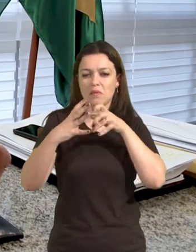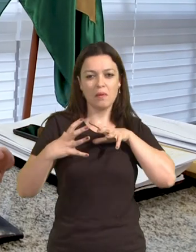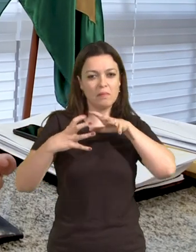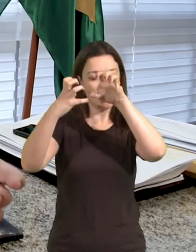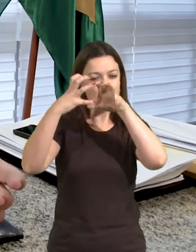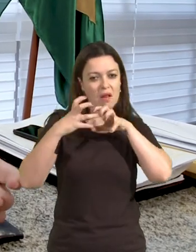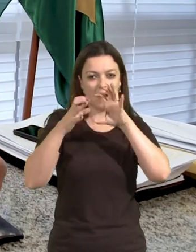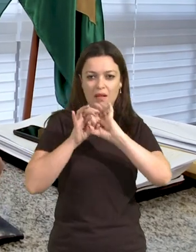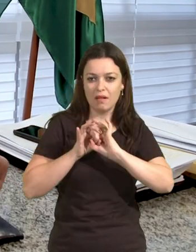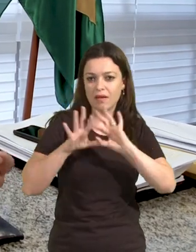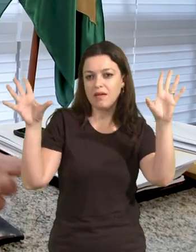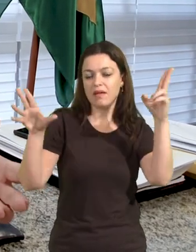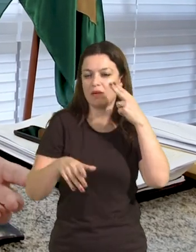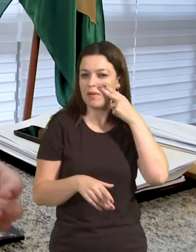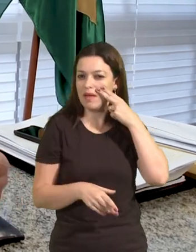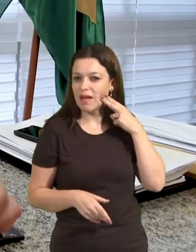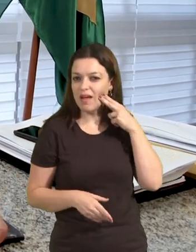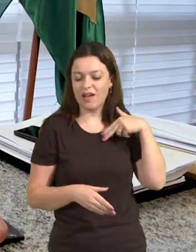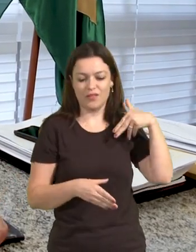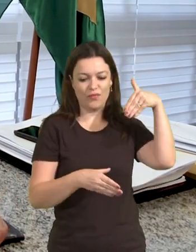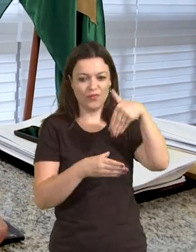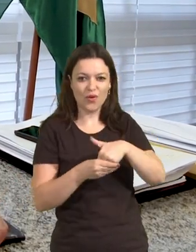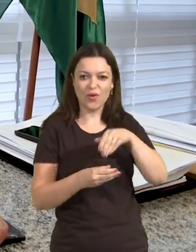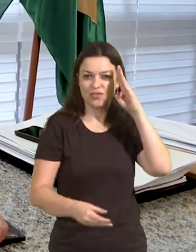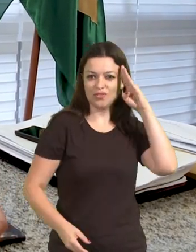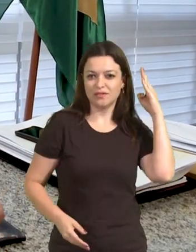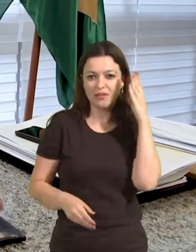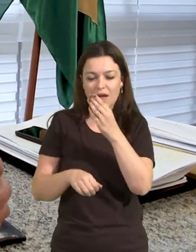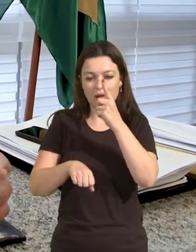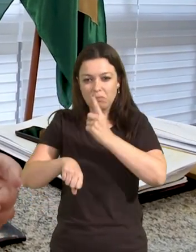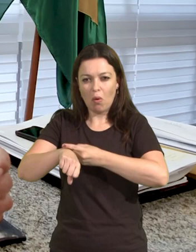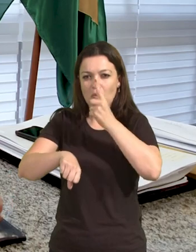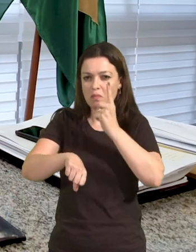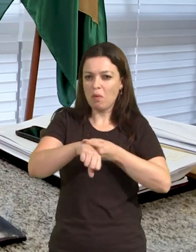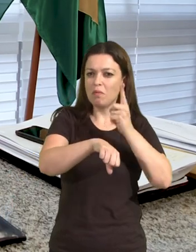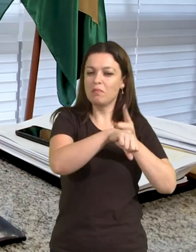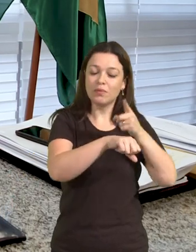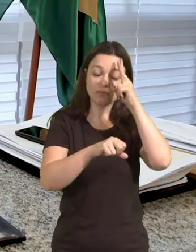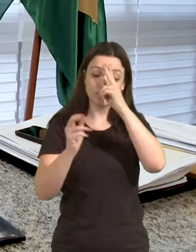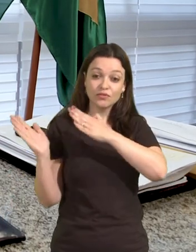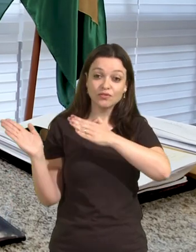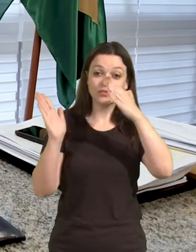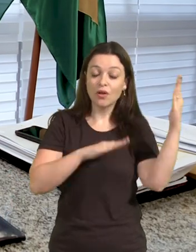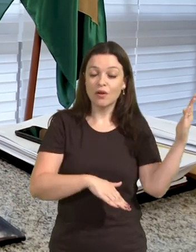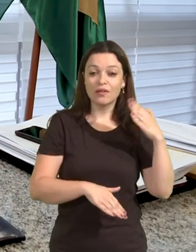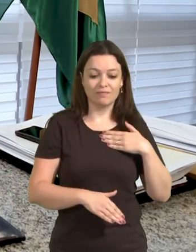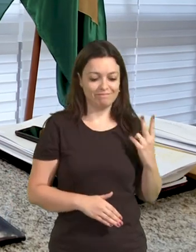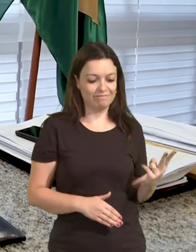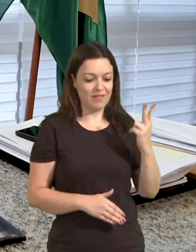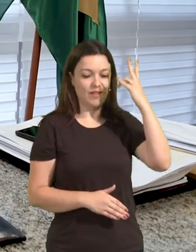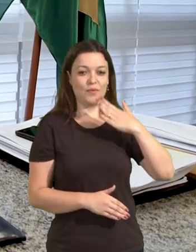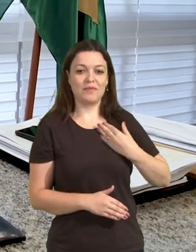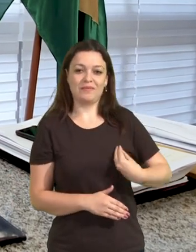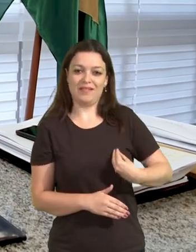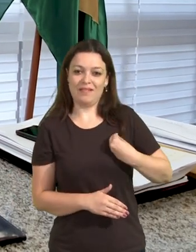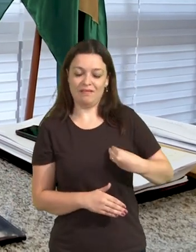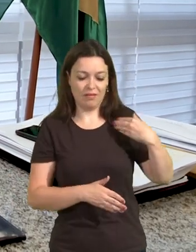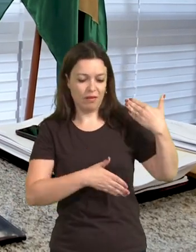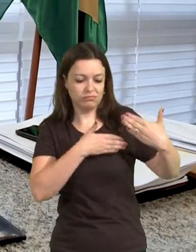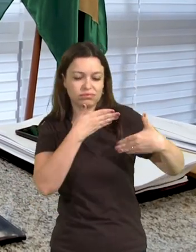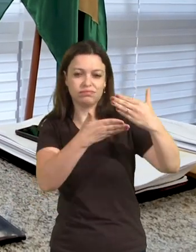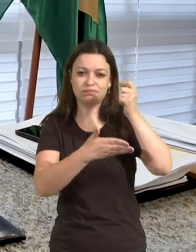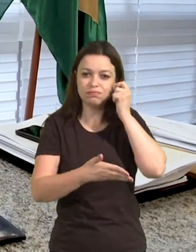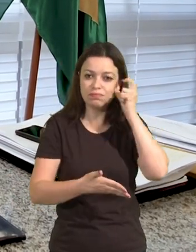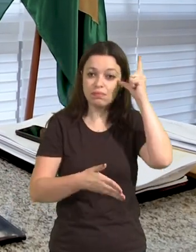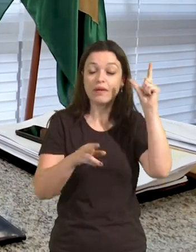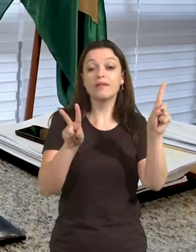brigar pelas liberdades, pelas diretas já. Foi um momento muito rico da minha vida e foi um momento muito rico da vida universitária